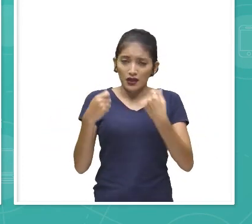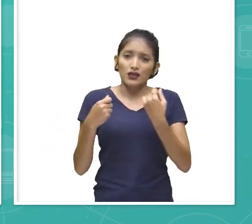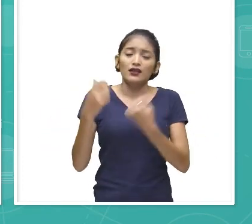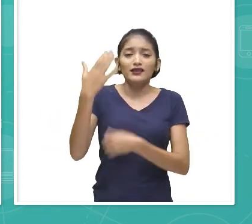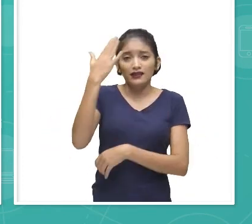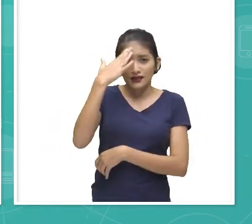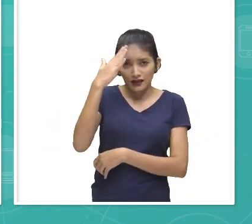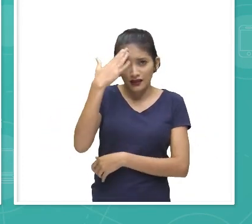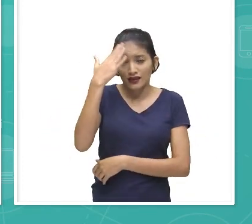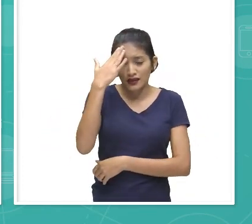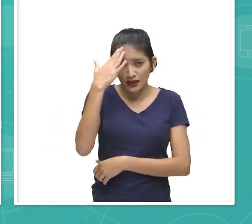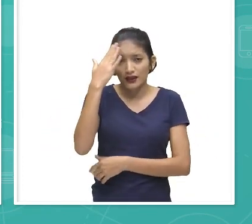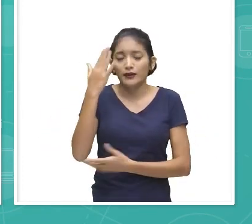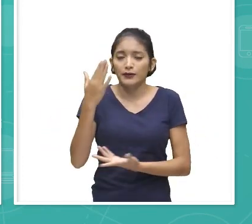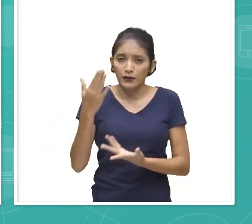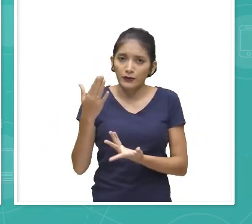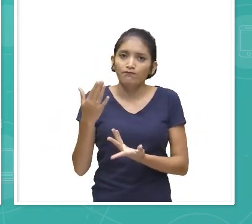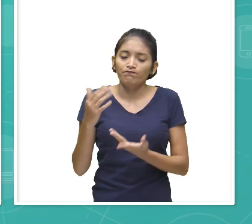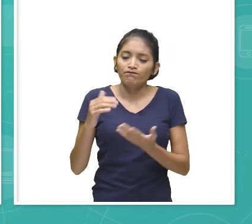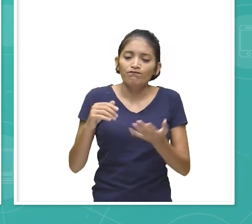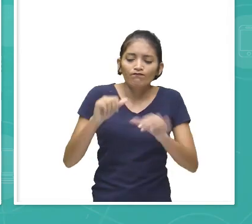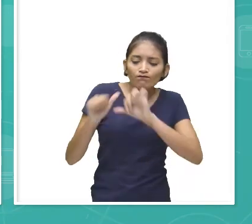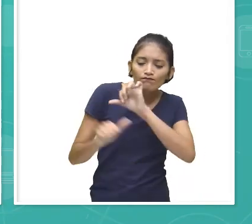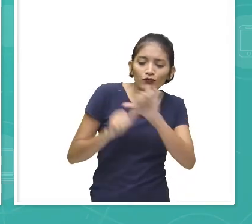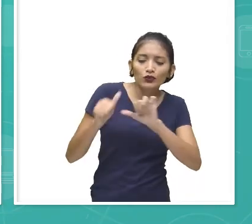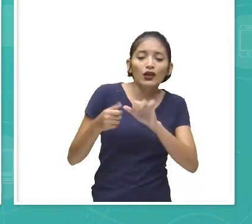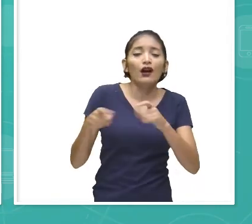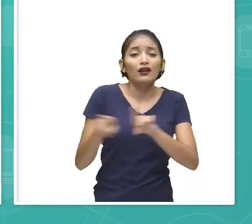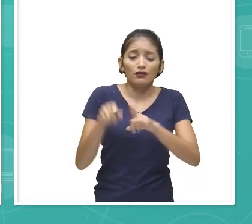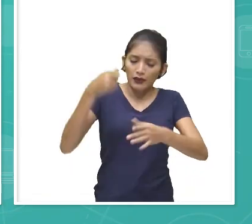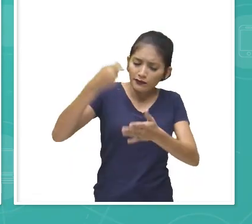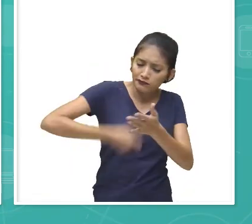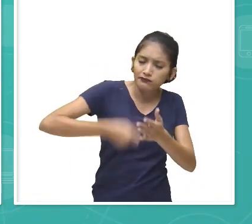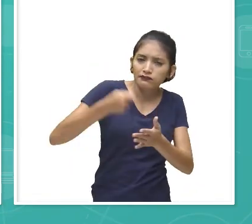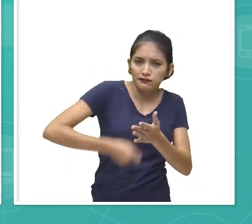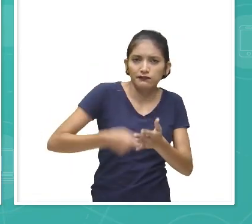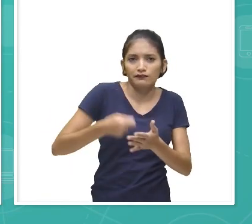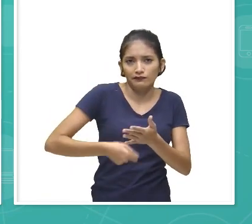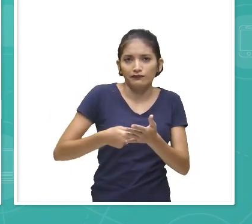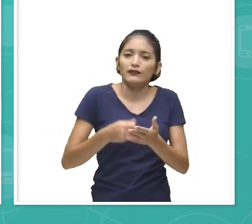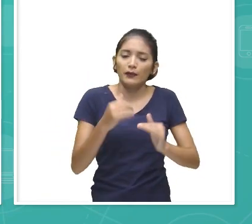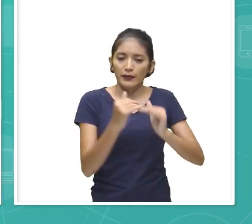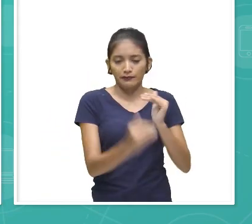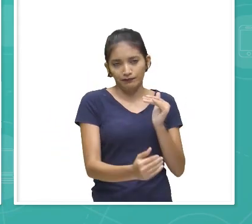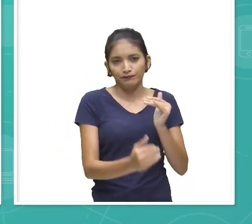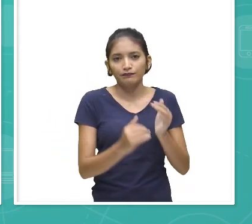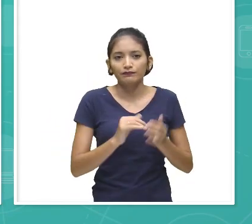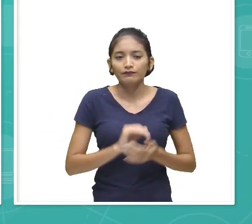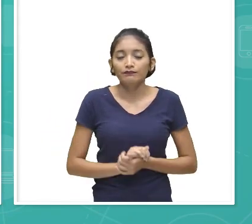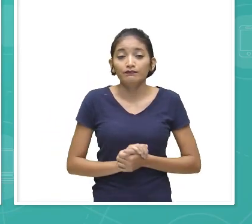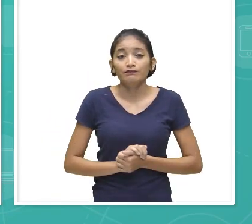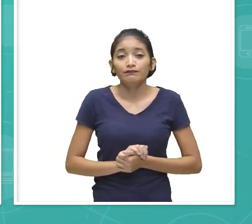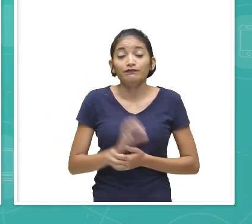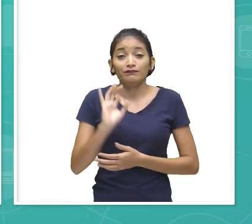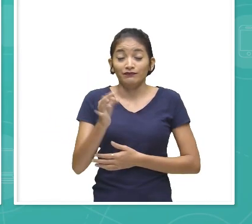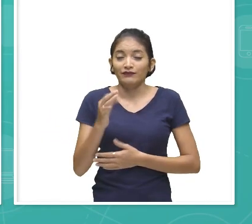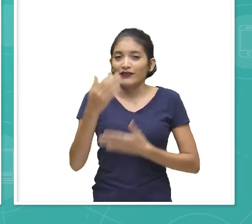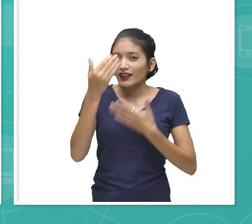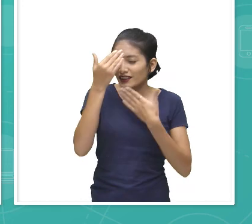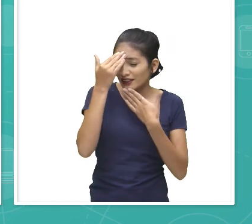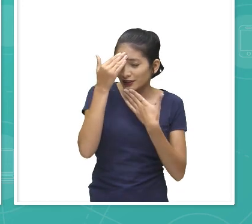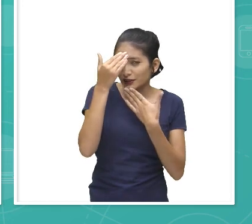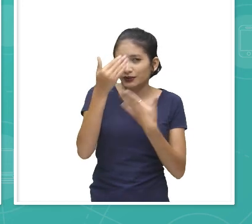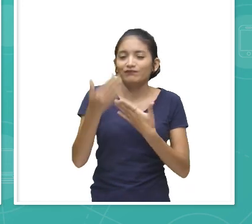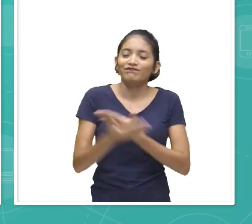conviver, precisa contornar, precisa lutar contra elas. Certinho? Então, eu queria agradecer aí,